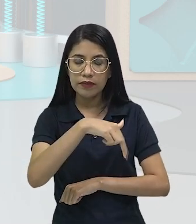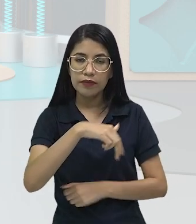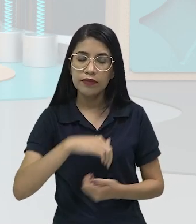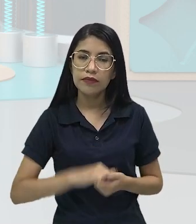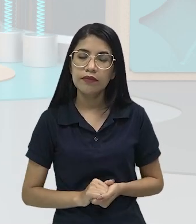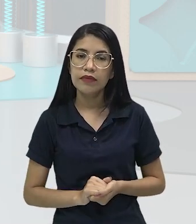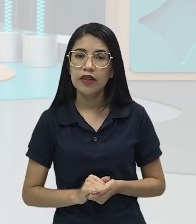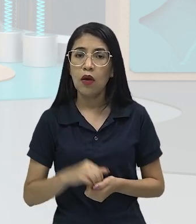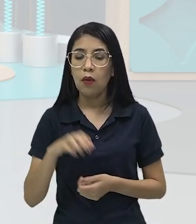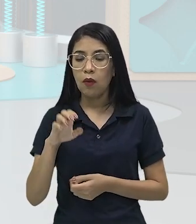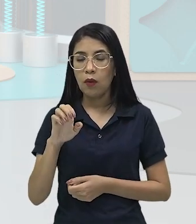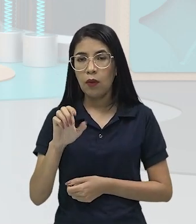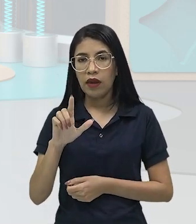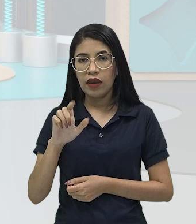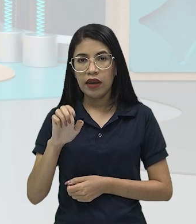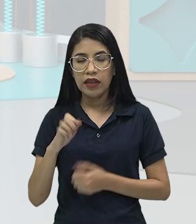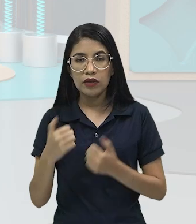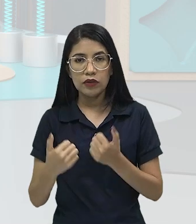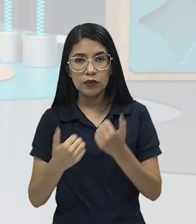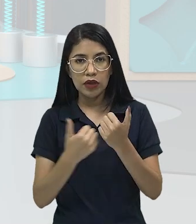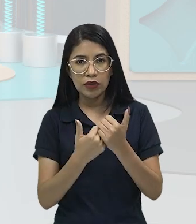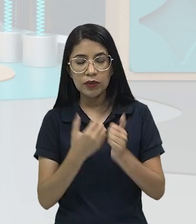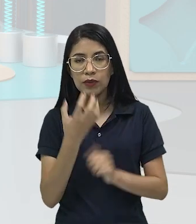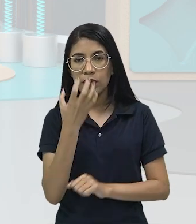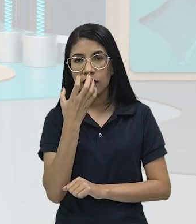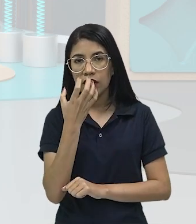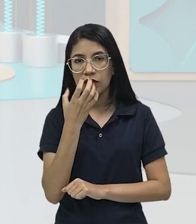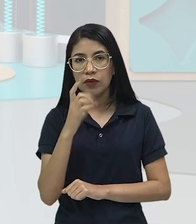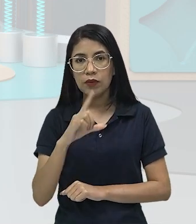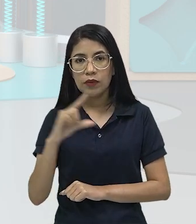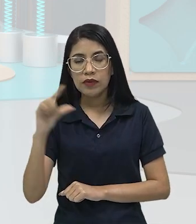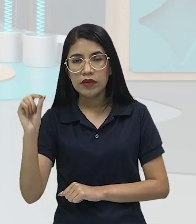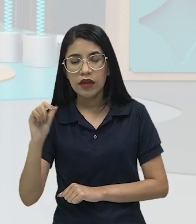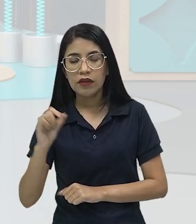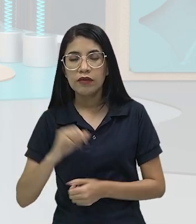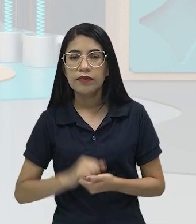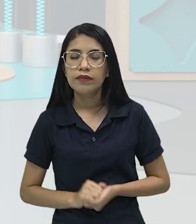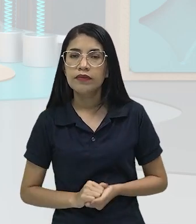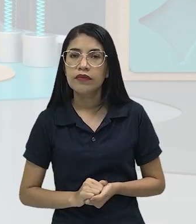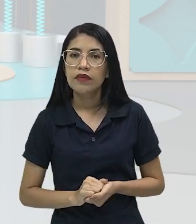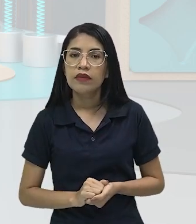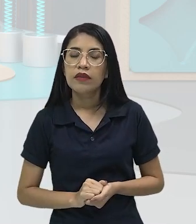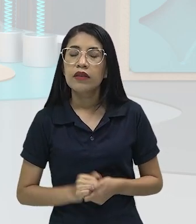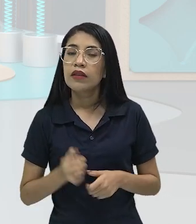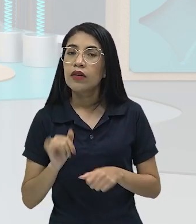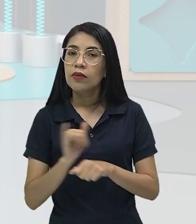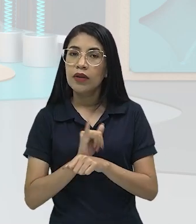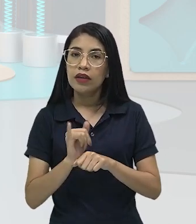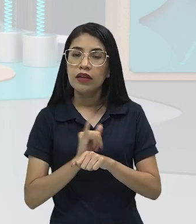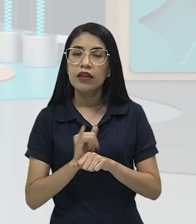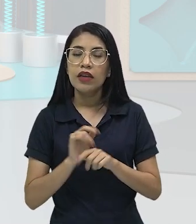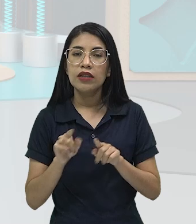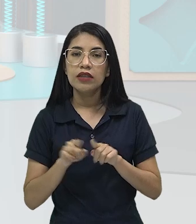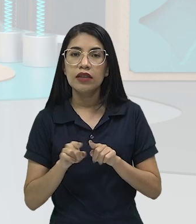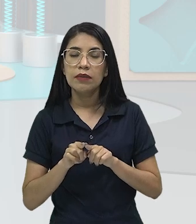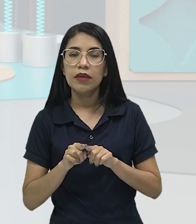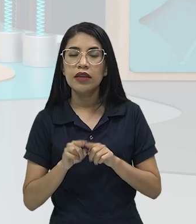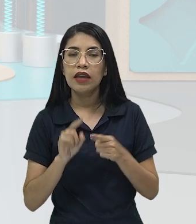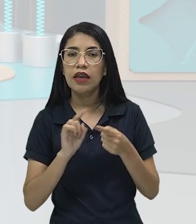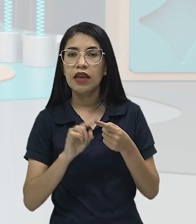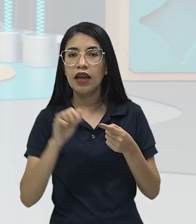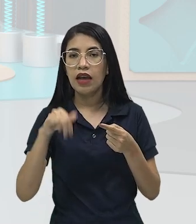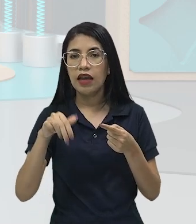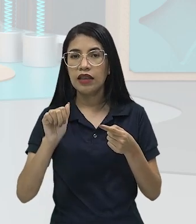Ele, olha o pronome substituindo o cachorro, saiu correndo. Então isso é uma estratégia que nós vamos chamar de